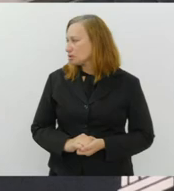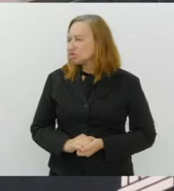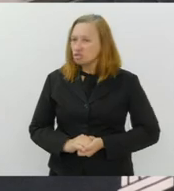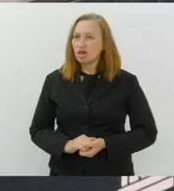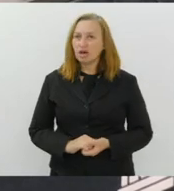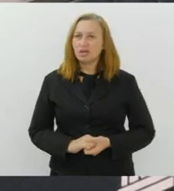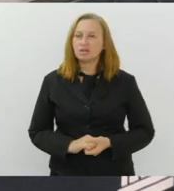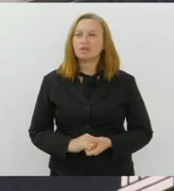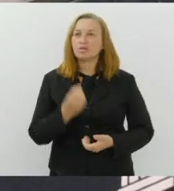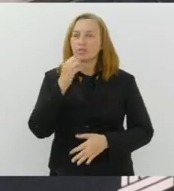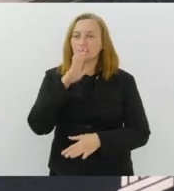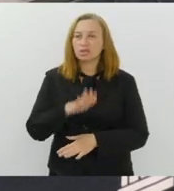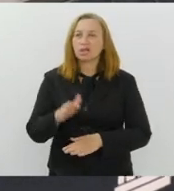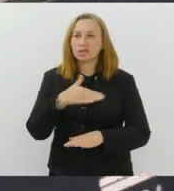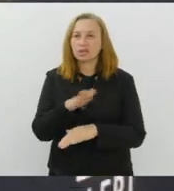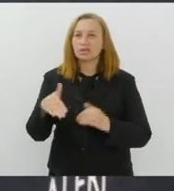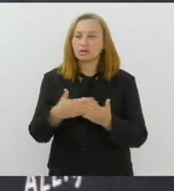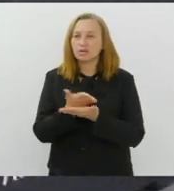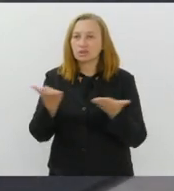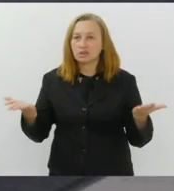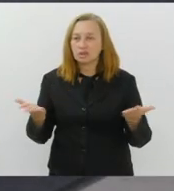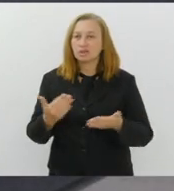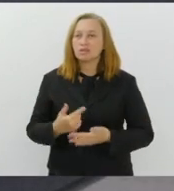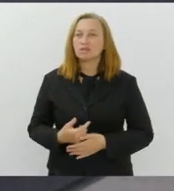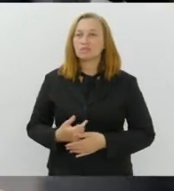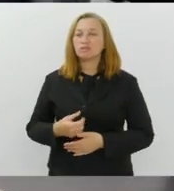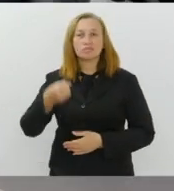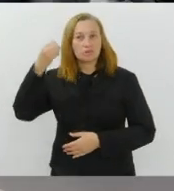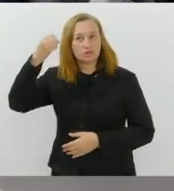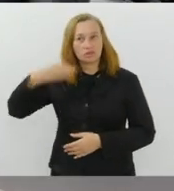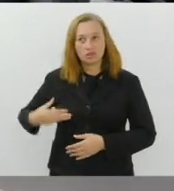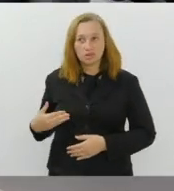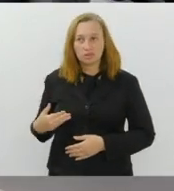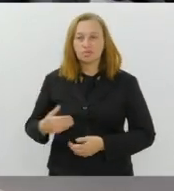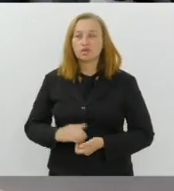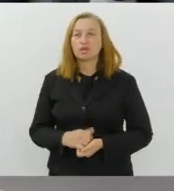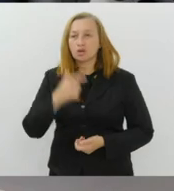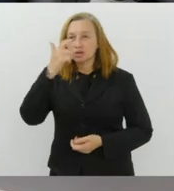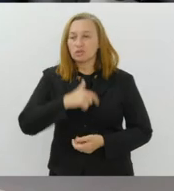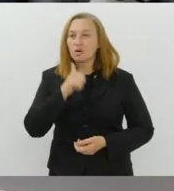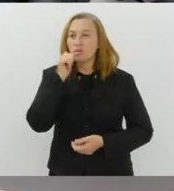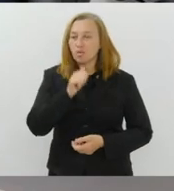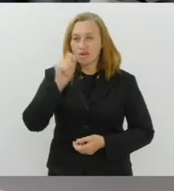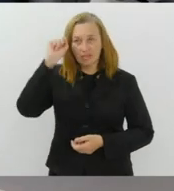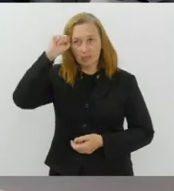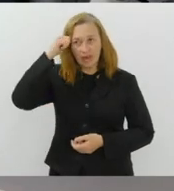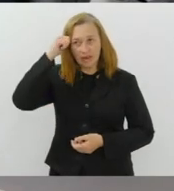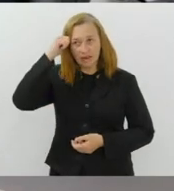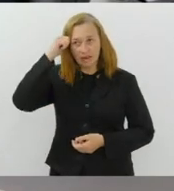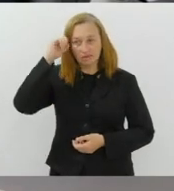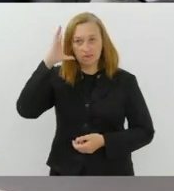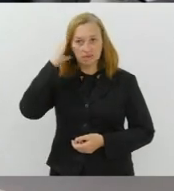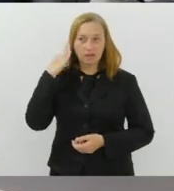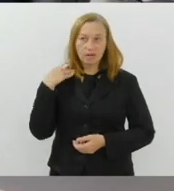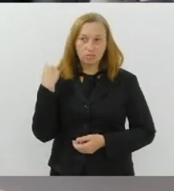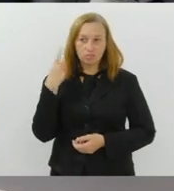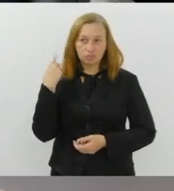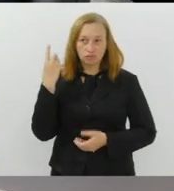Olá, boa tarde a todos e a todas. Vou fazer a minha autodescrição. Eu sou uma mulher negra, de cabelo